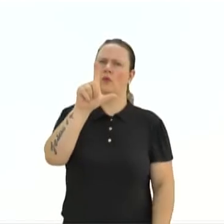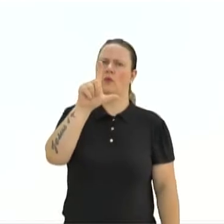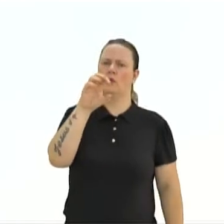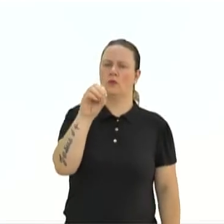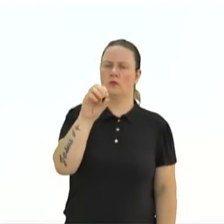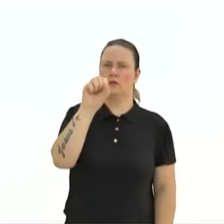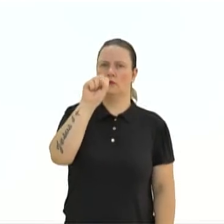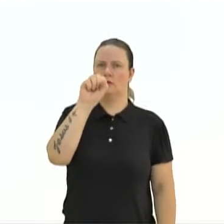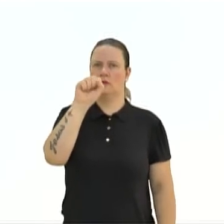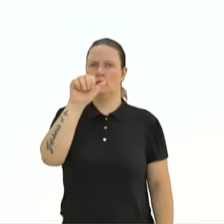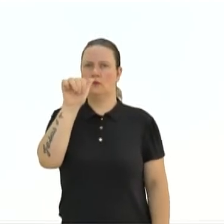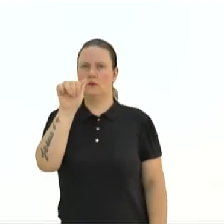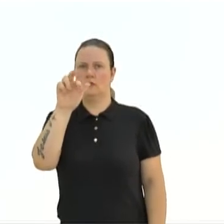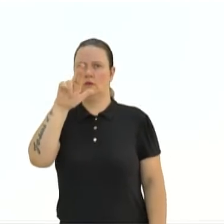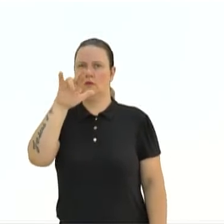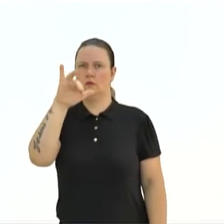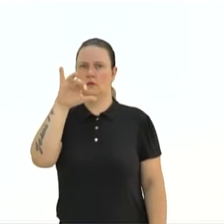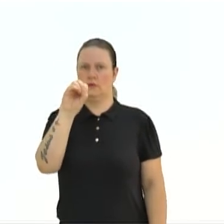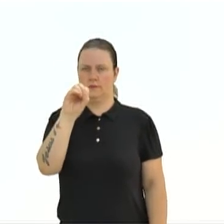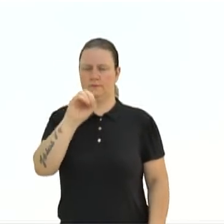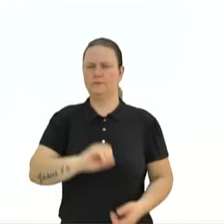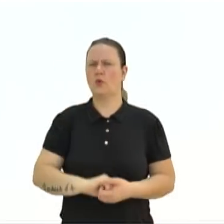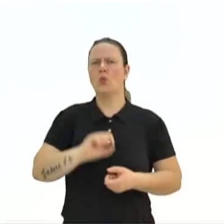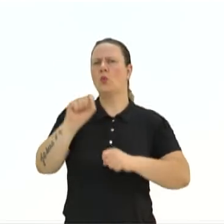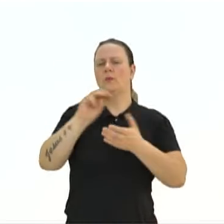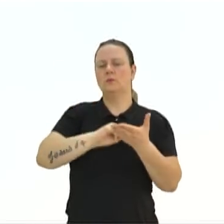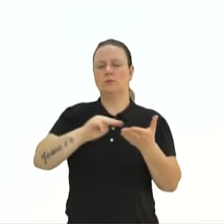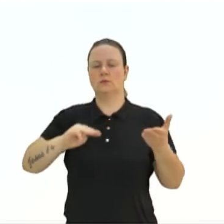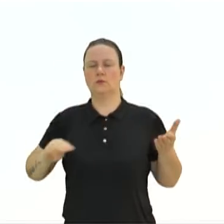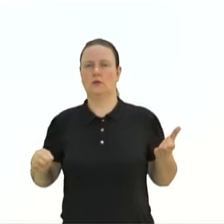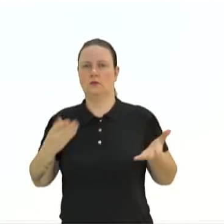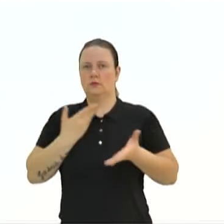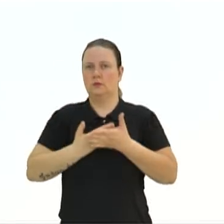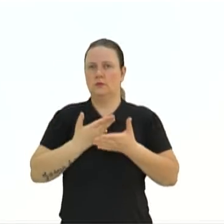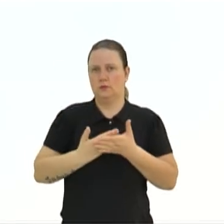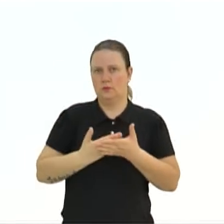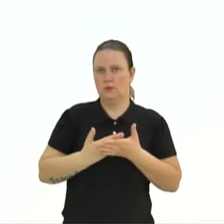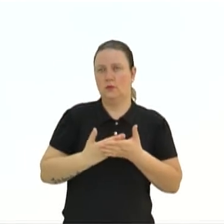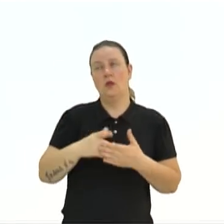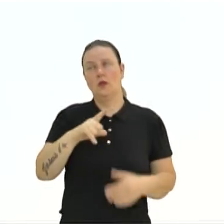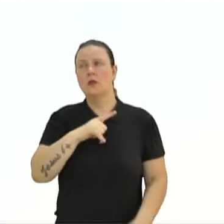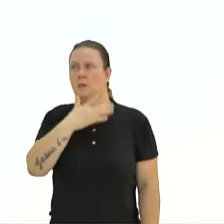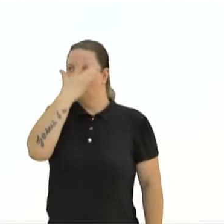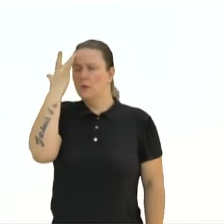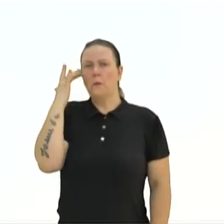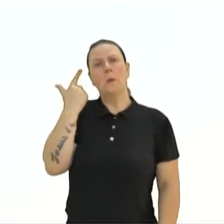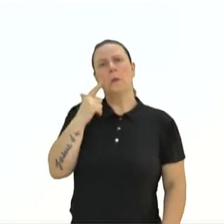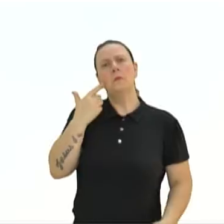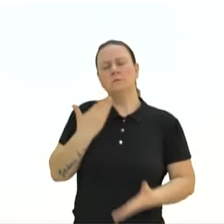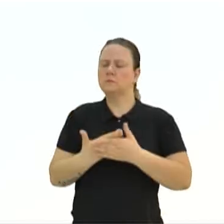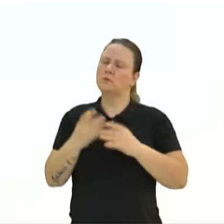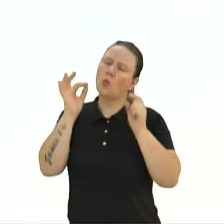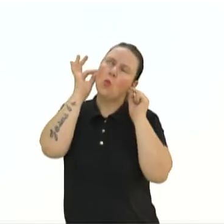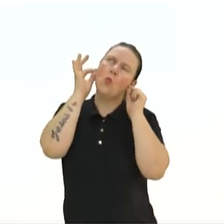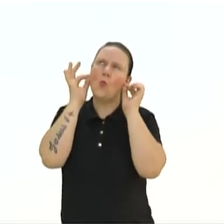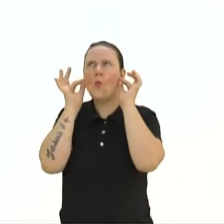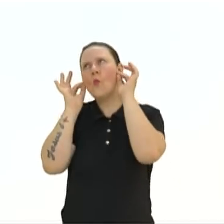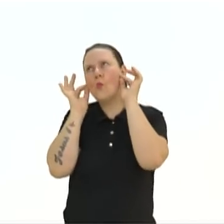possibilidade de estudo? É uma metodologia de estudo. Tem gente que estuda escutando música. Tem gente que consegue estudar com outra